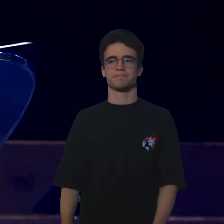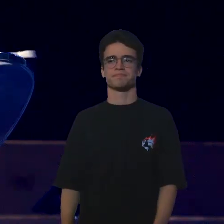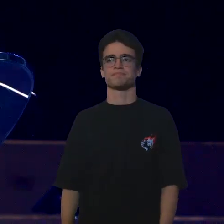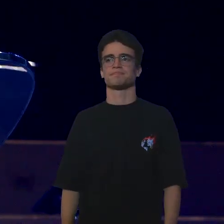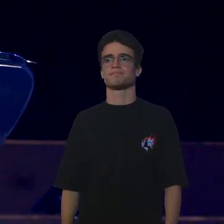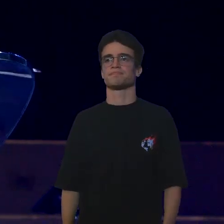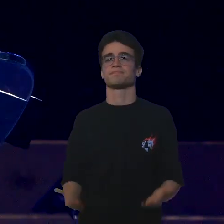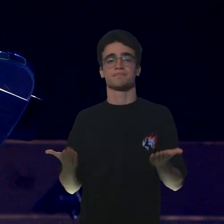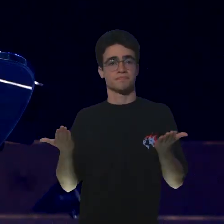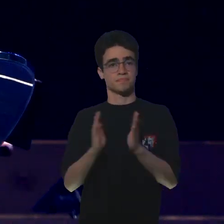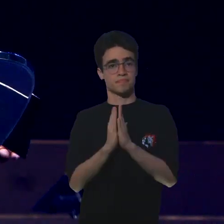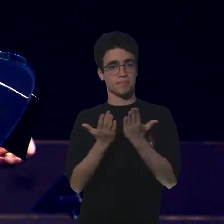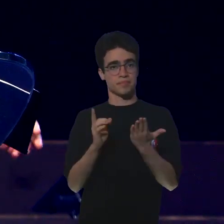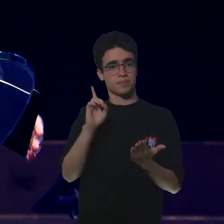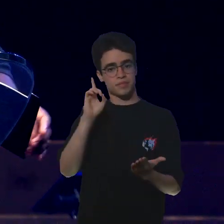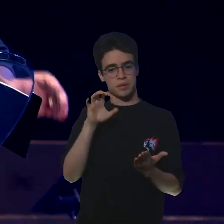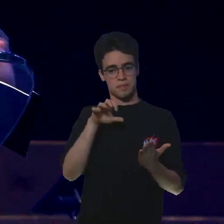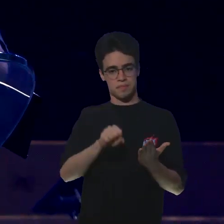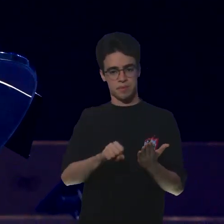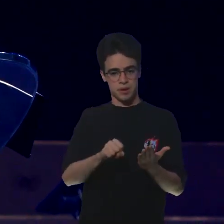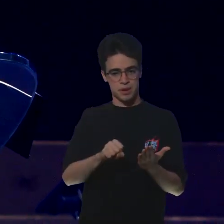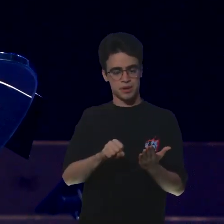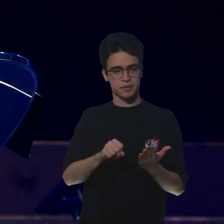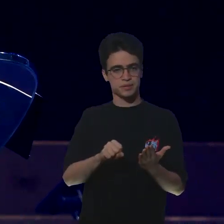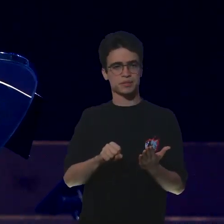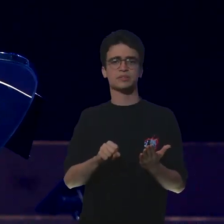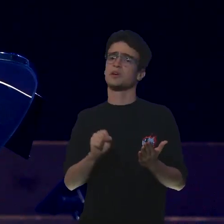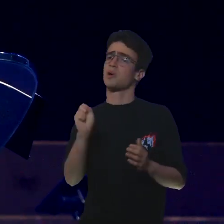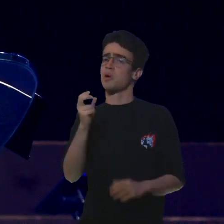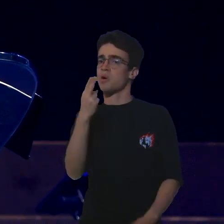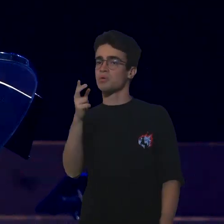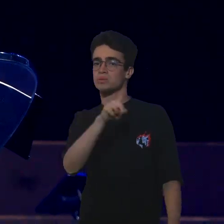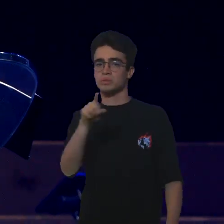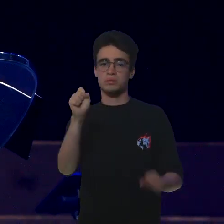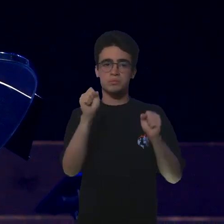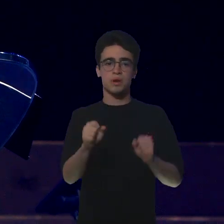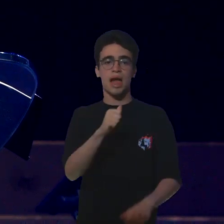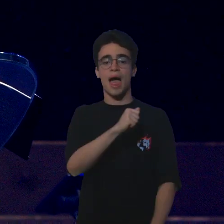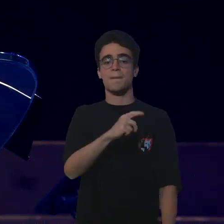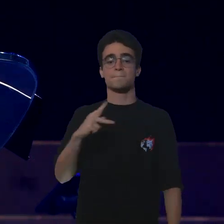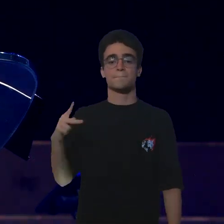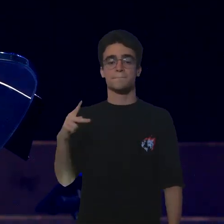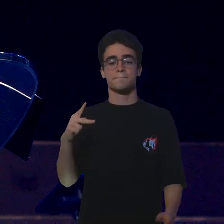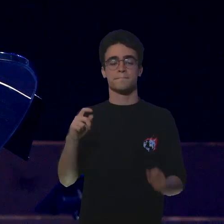Você pode abrir a sua Bíblia ou ligar o seu aplicativo,